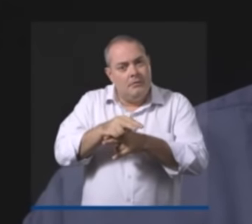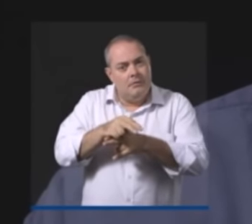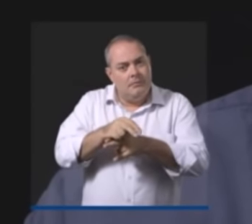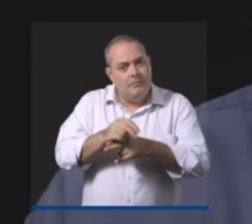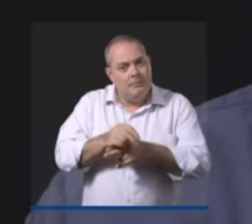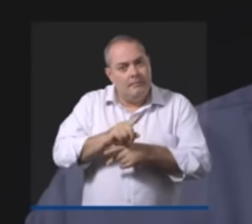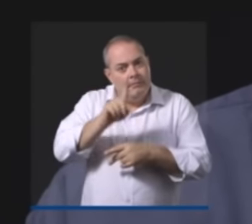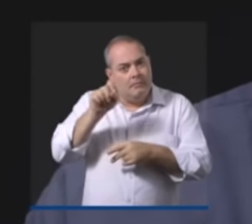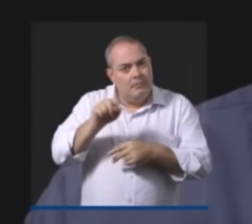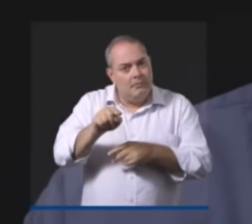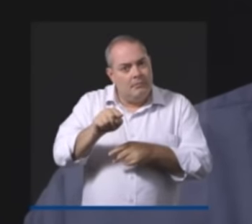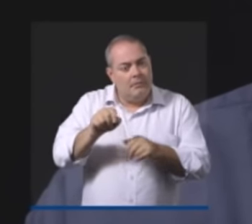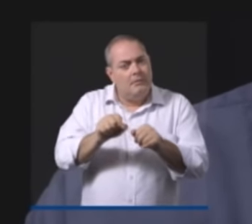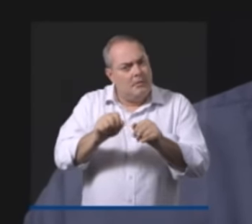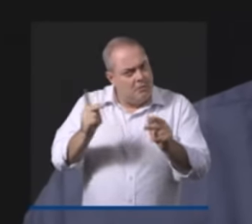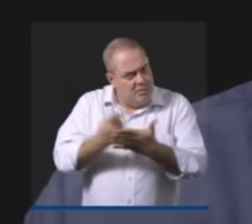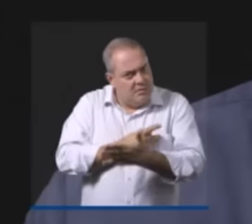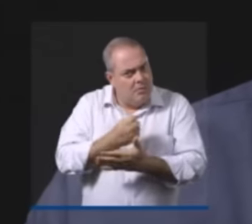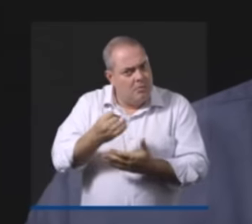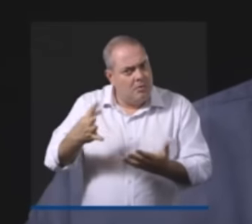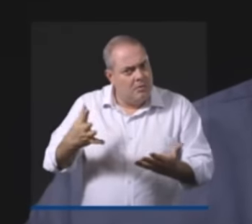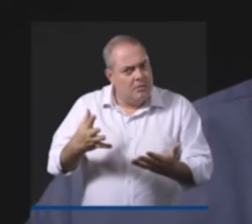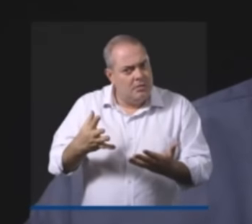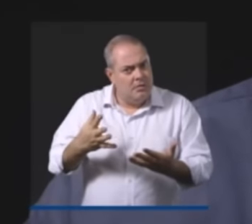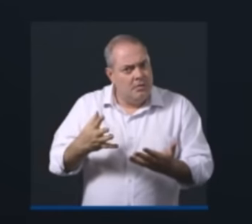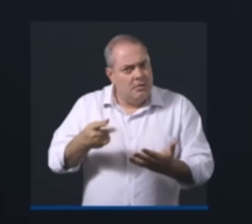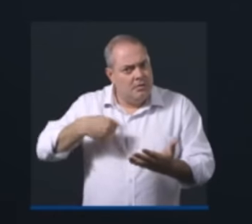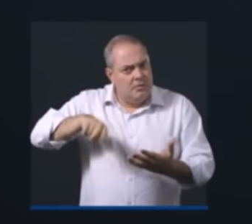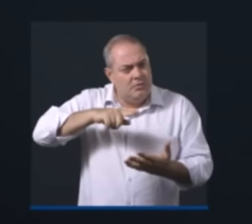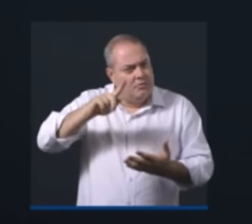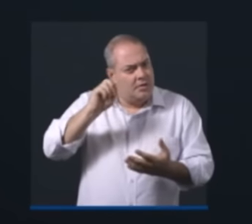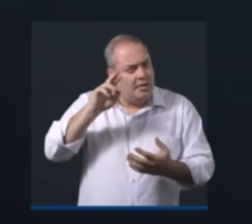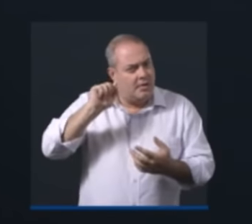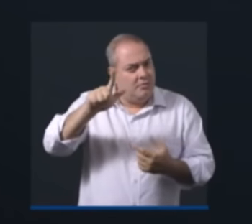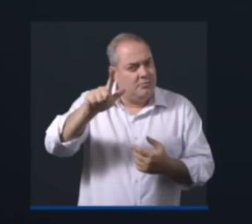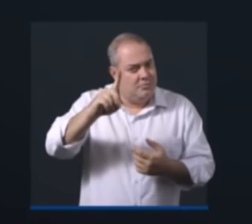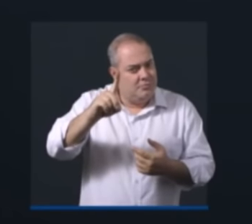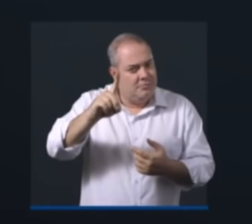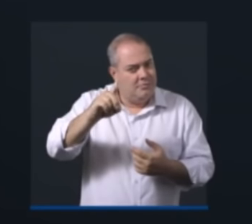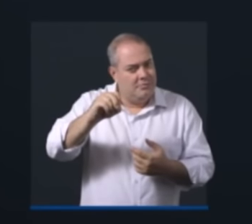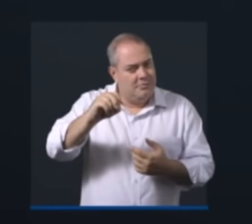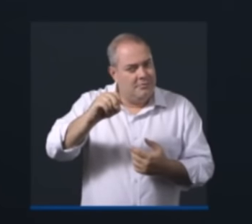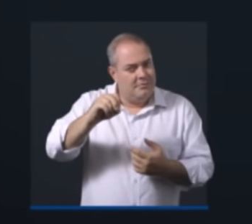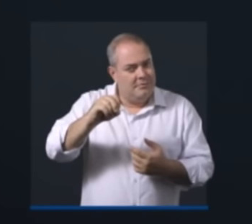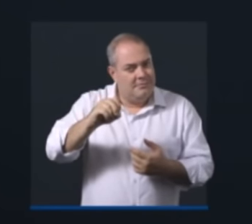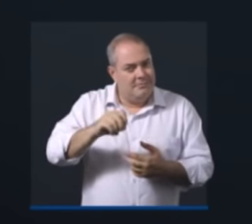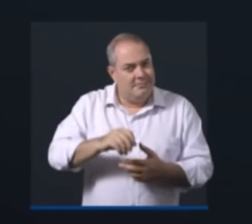conta deles? Vai acontecer alguma coisa com eles? Somos todos Geraldo.